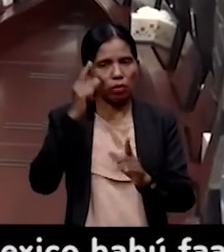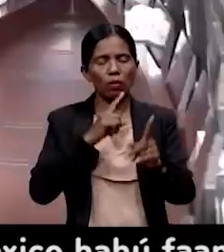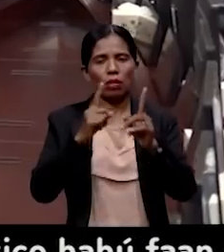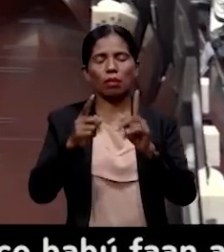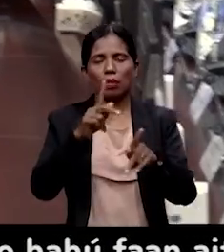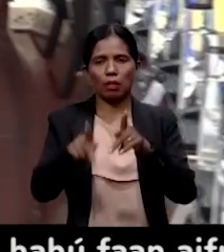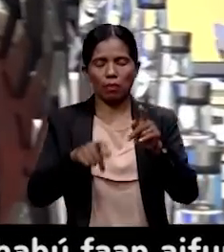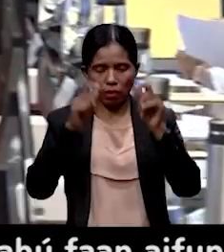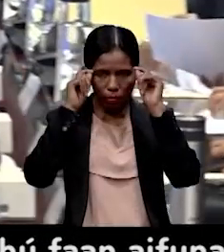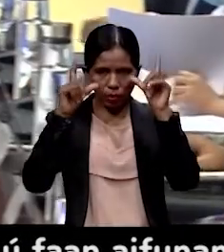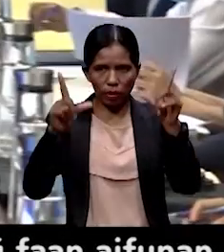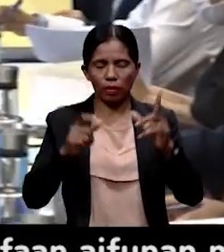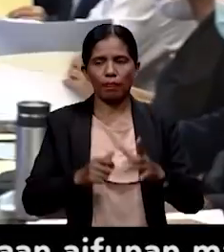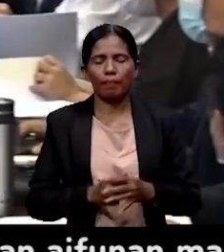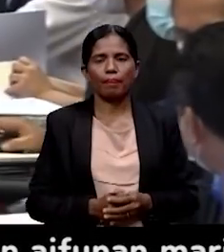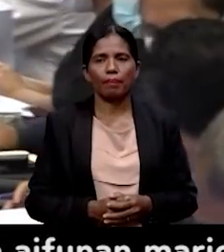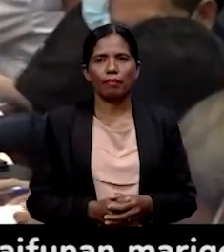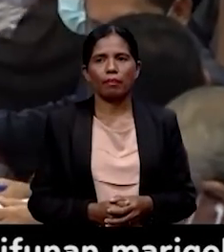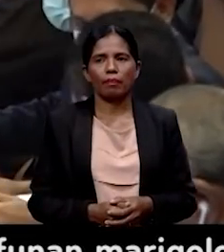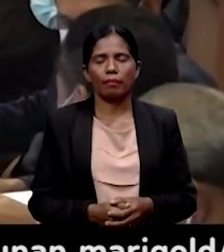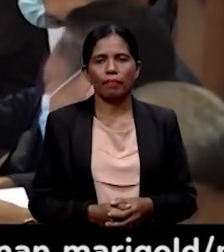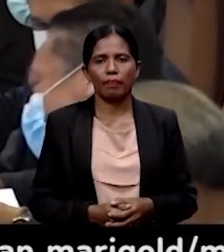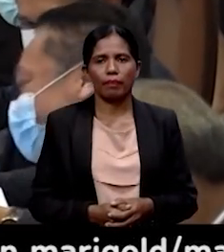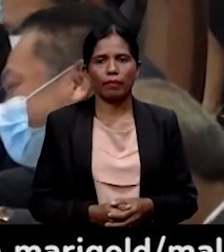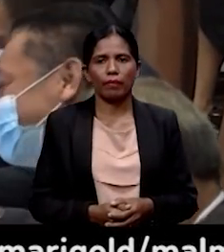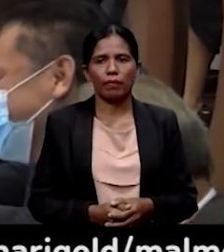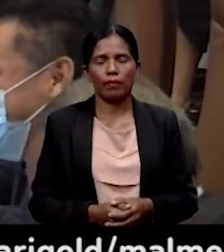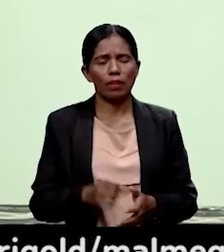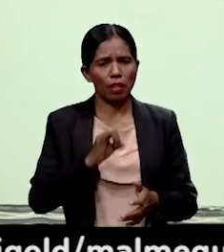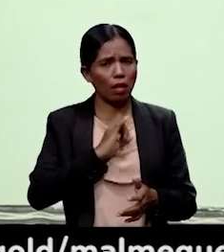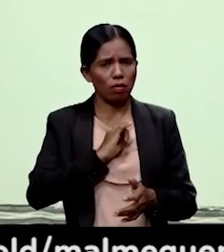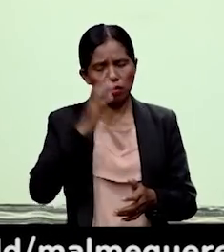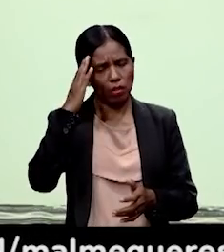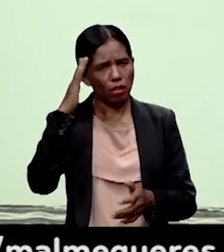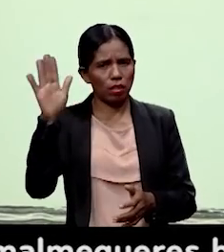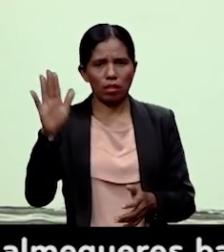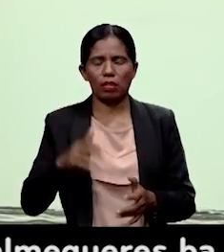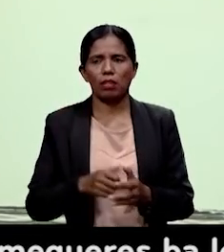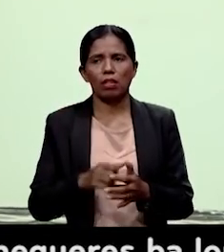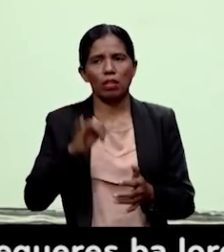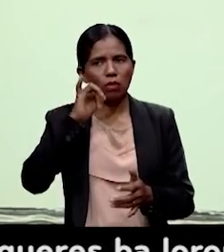povo Timor-Leste. Portanto, hau rasi que... Mos la atene, né? Husei hau